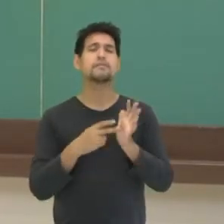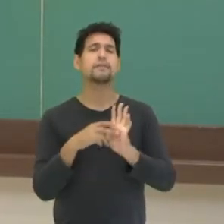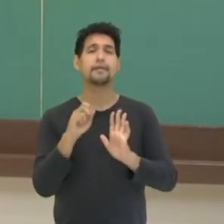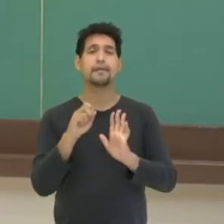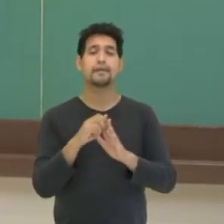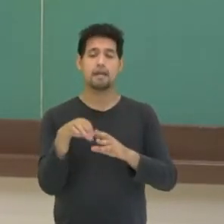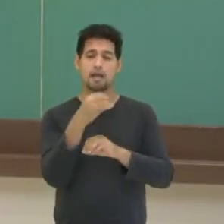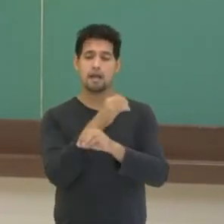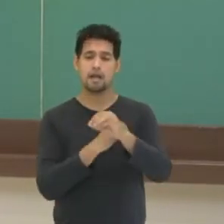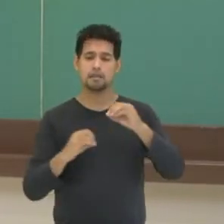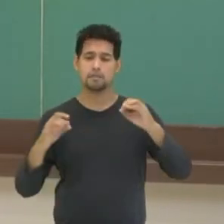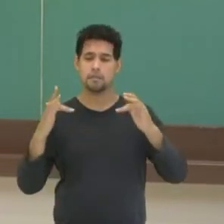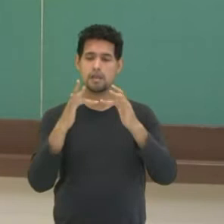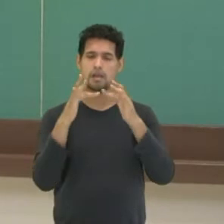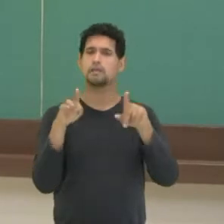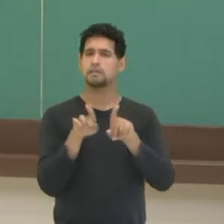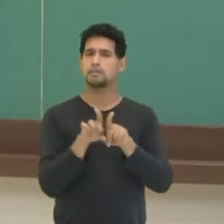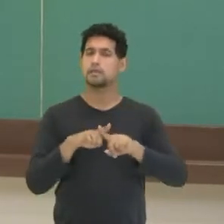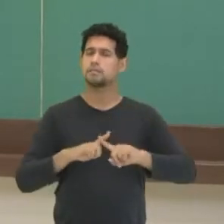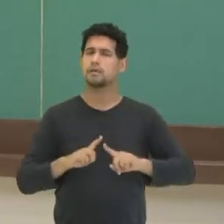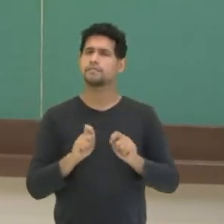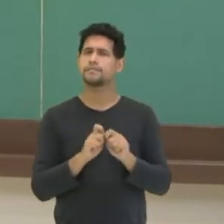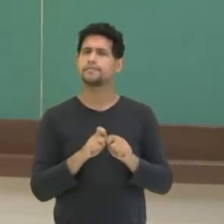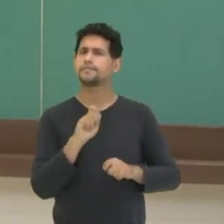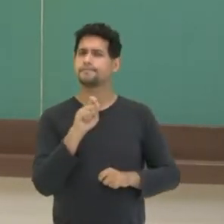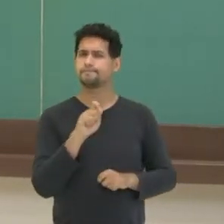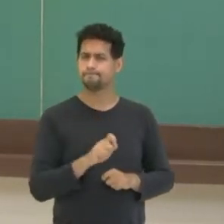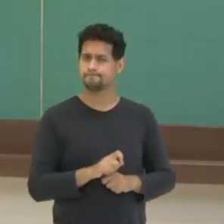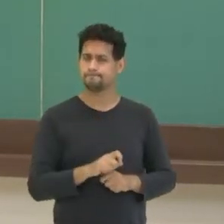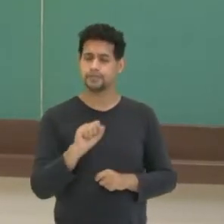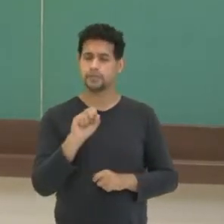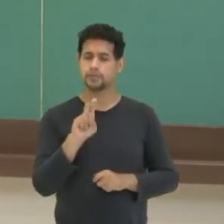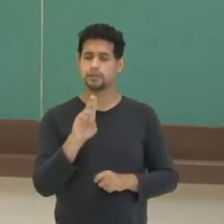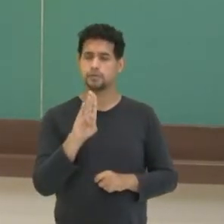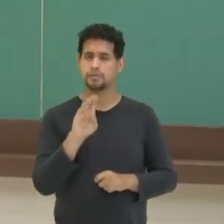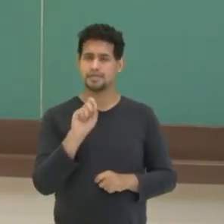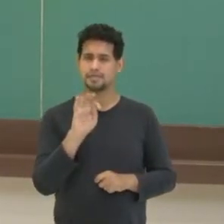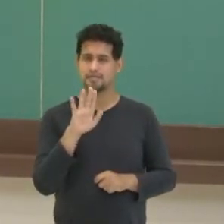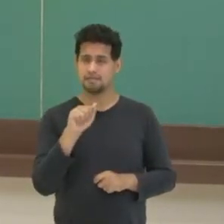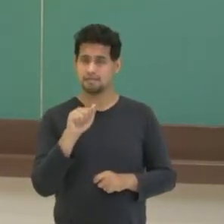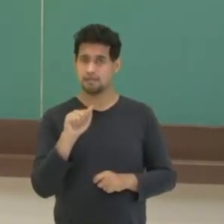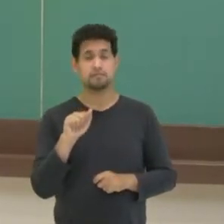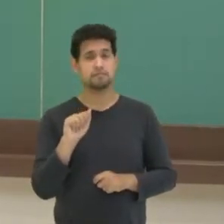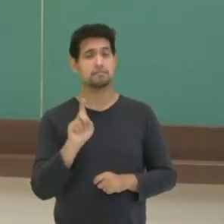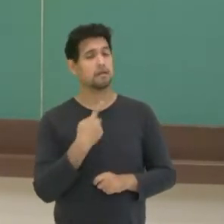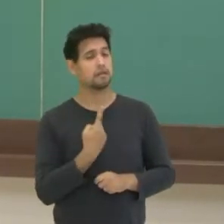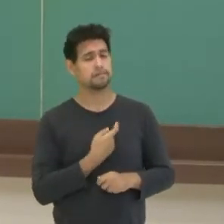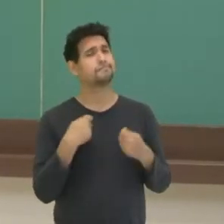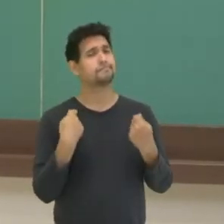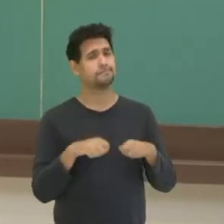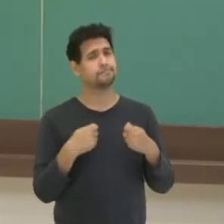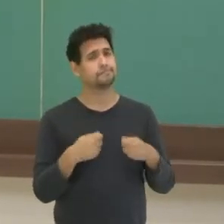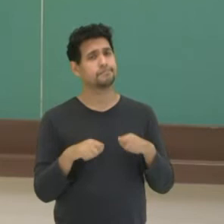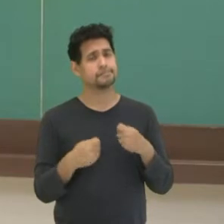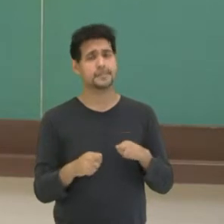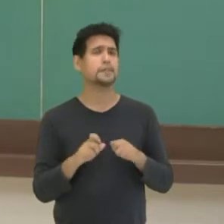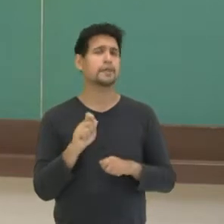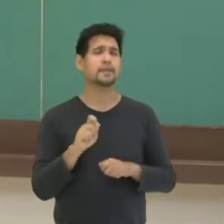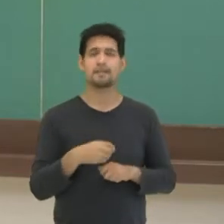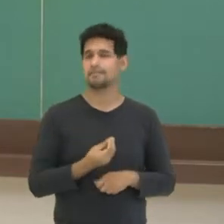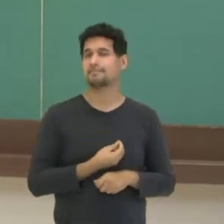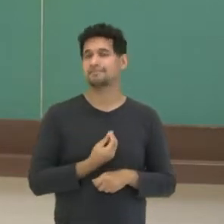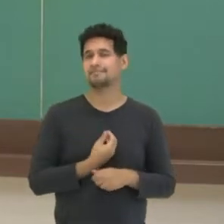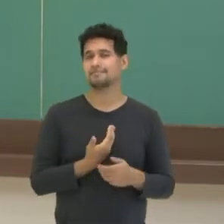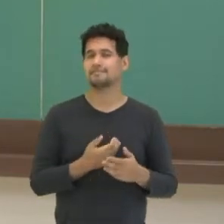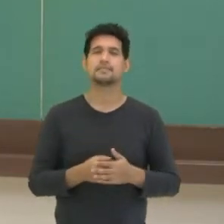entre si e, claro, para formar essas substâncias das quais nós necessitamos para poder